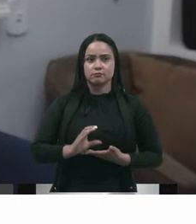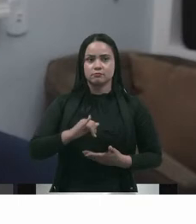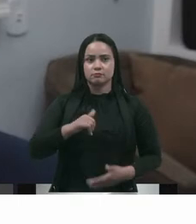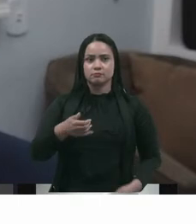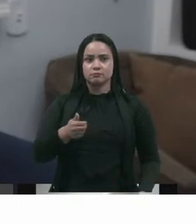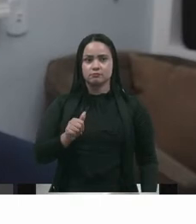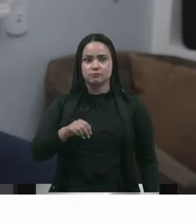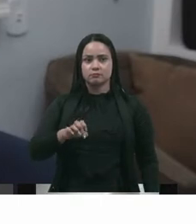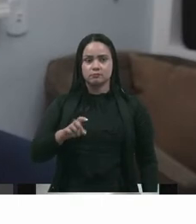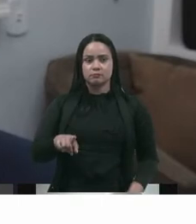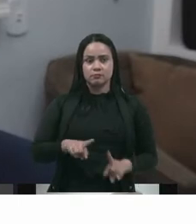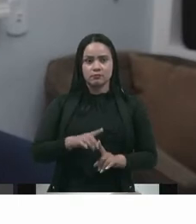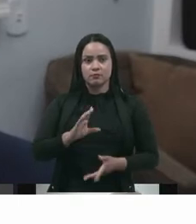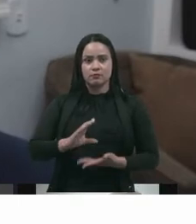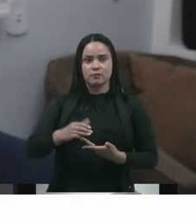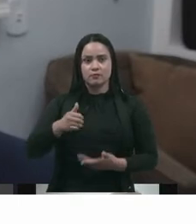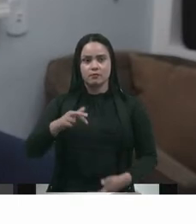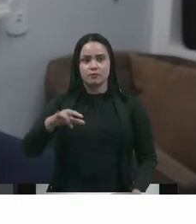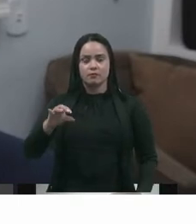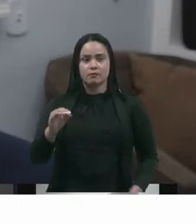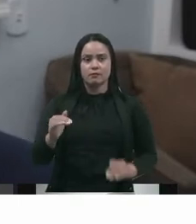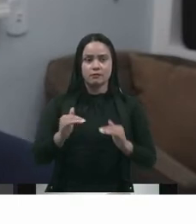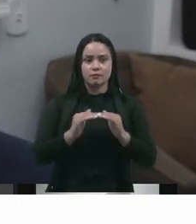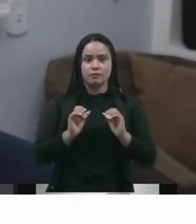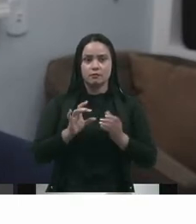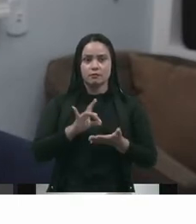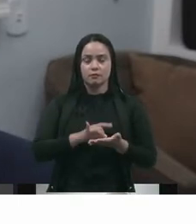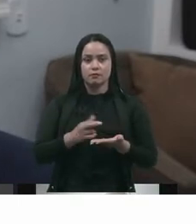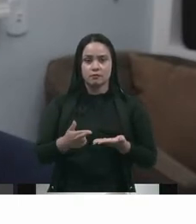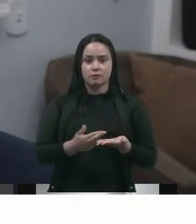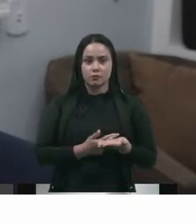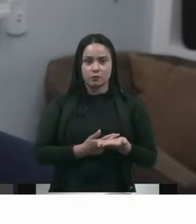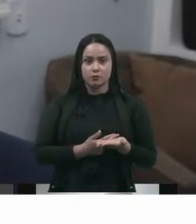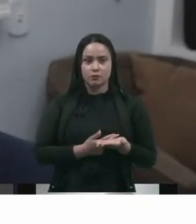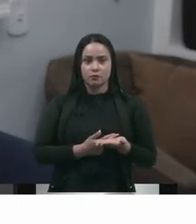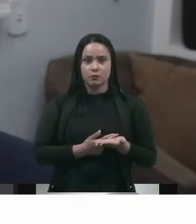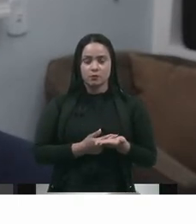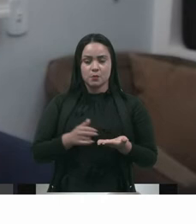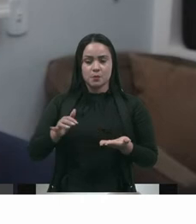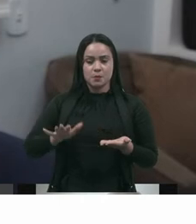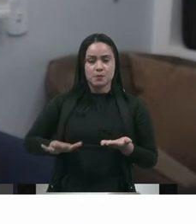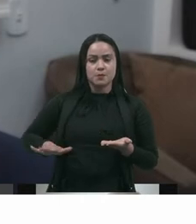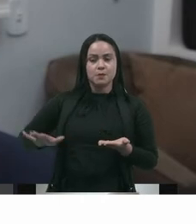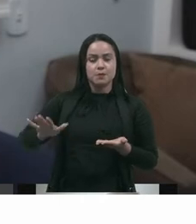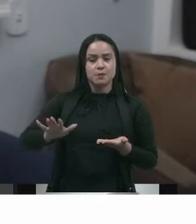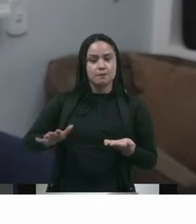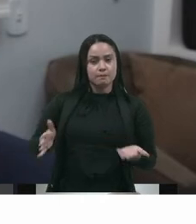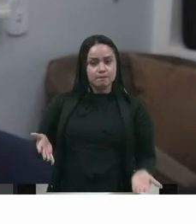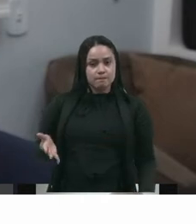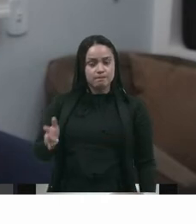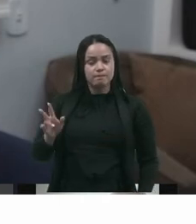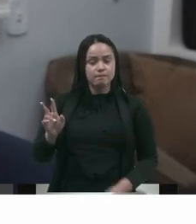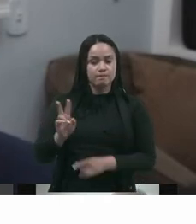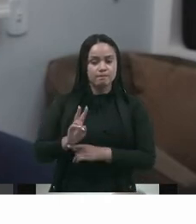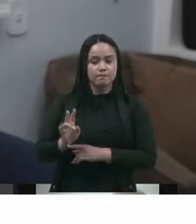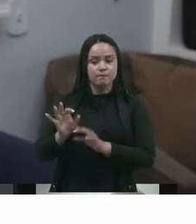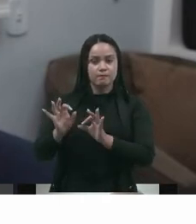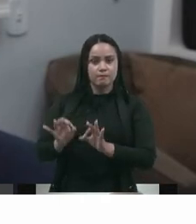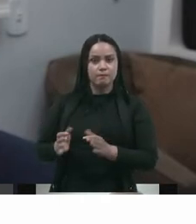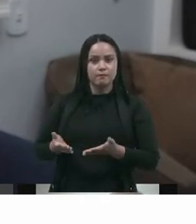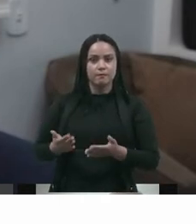e conselheiro Márcio, no sentido de que a atuação do relator no âmbito da revisão disciplinar de